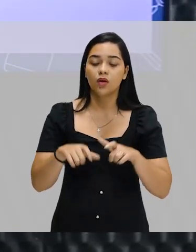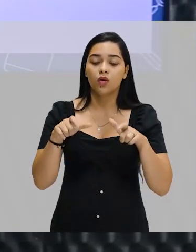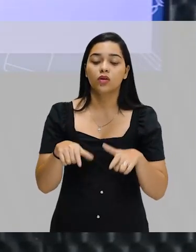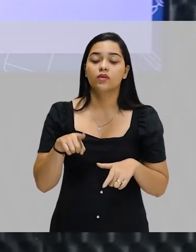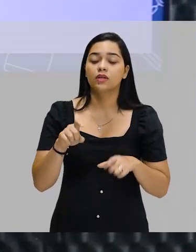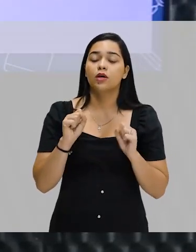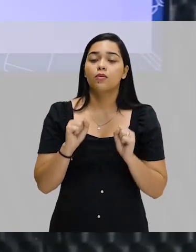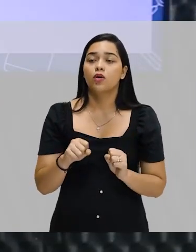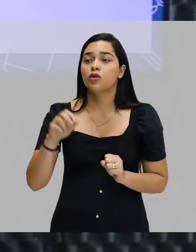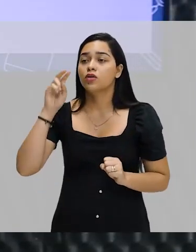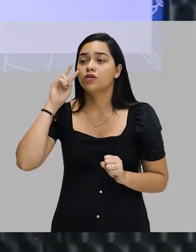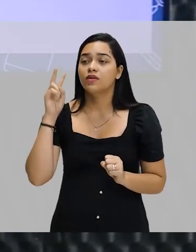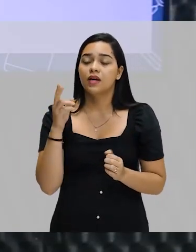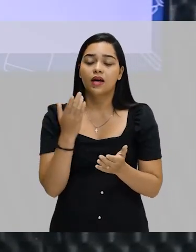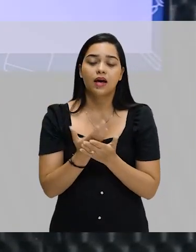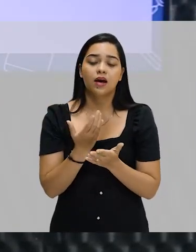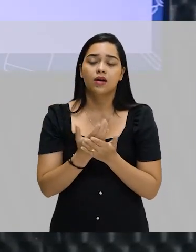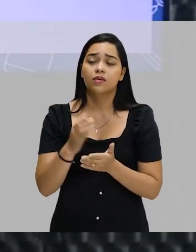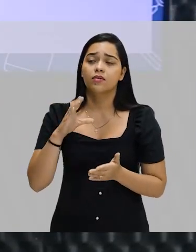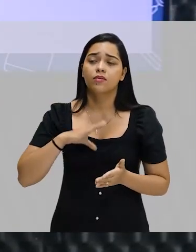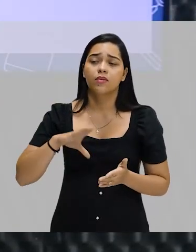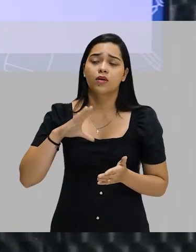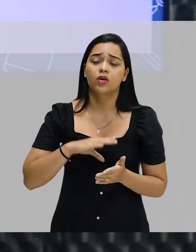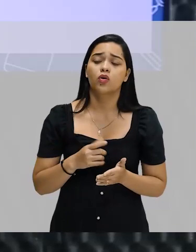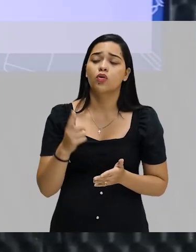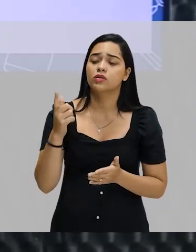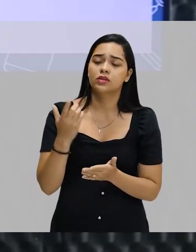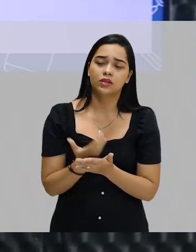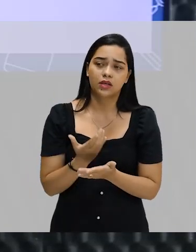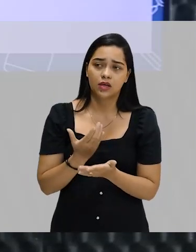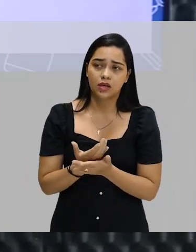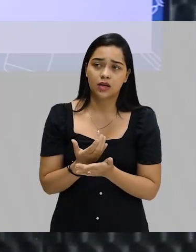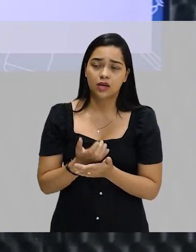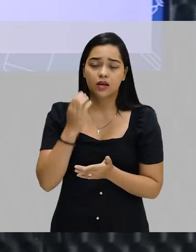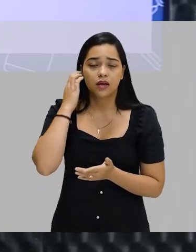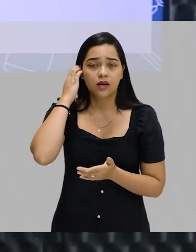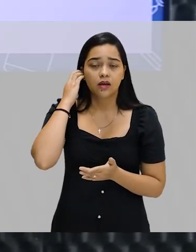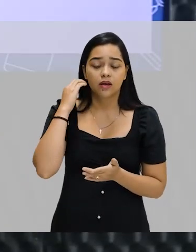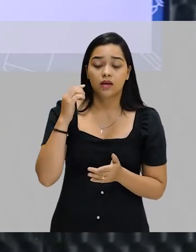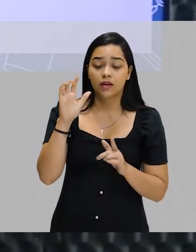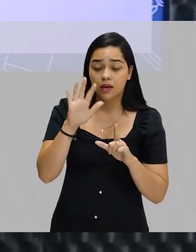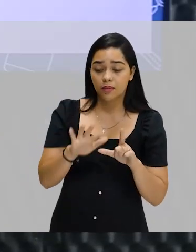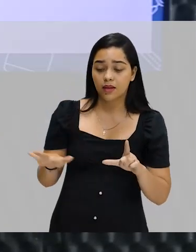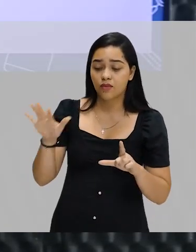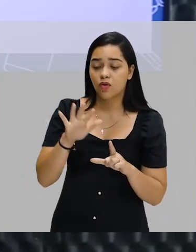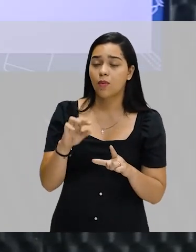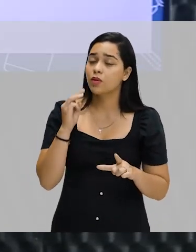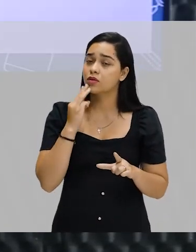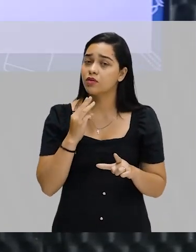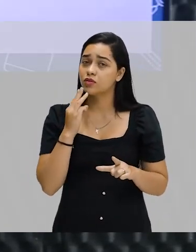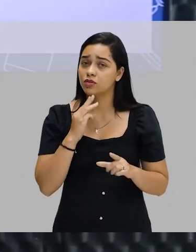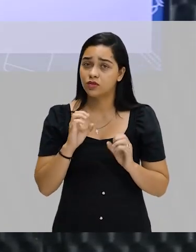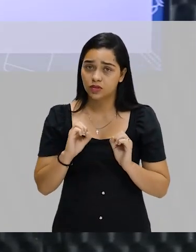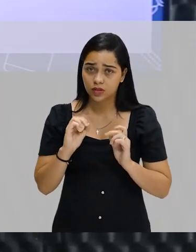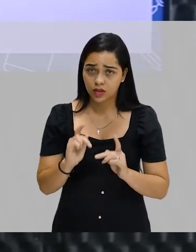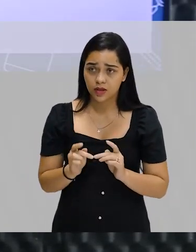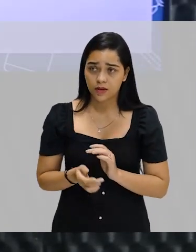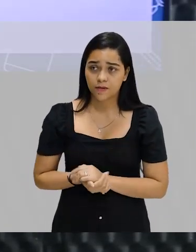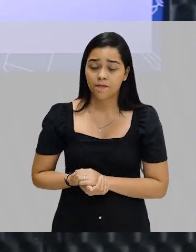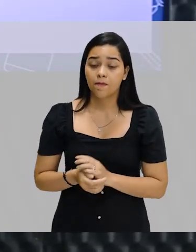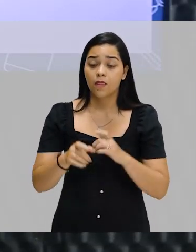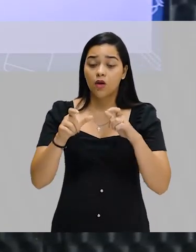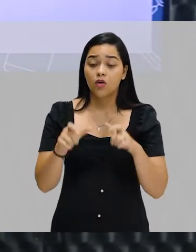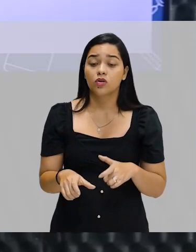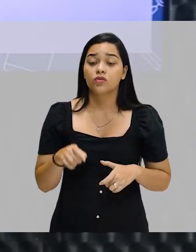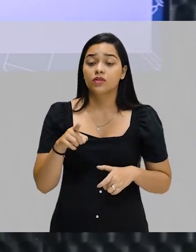você pode assistir aulas de língua portuguesa, outras aulas? Na plataforma Gonçalves Dias, tá certo?